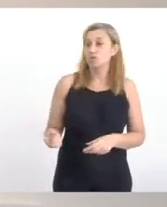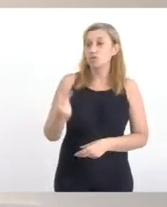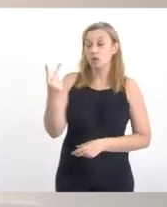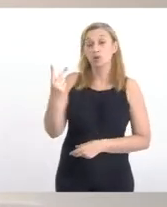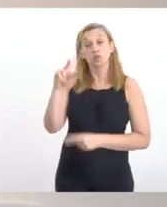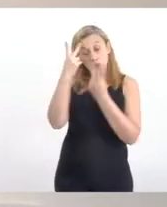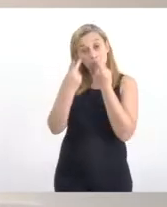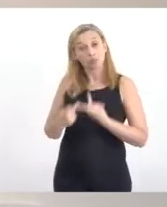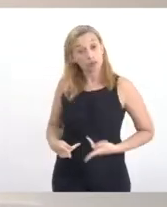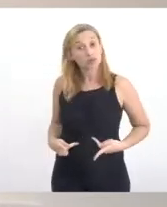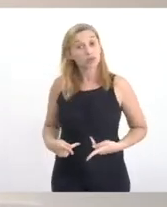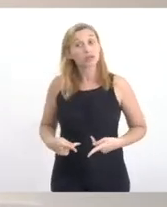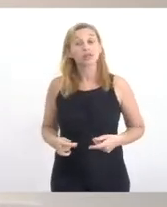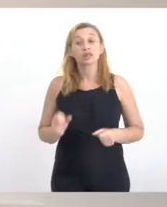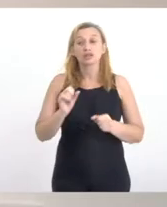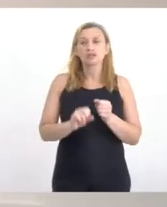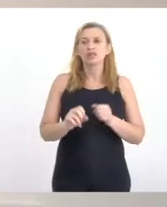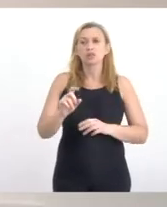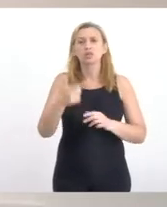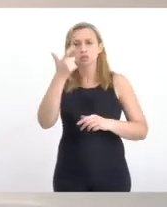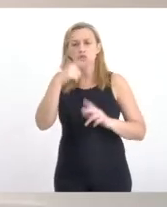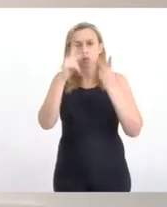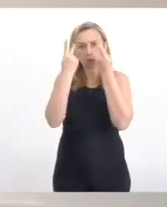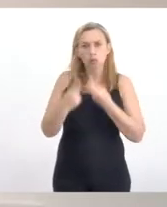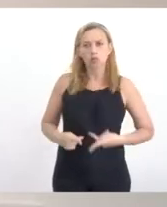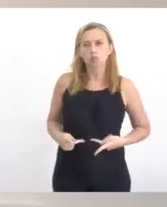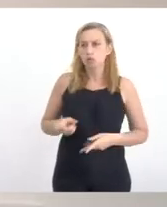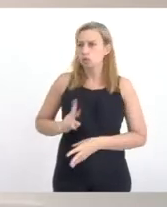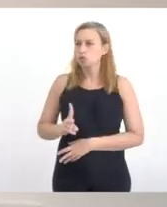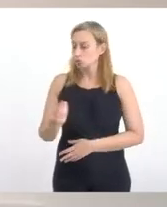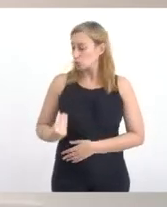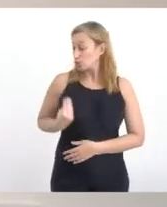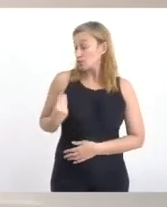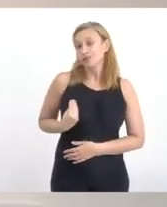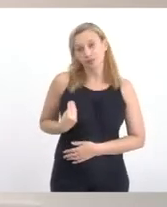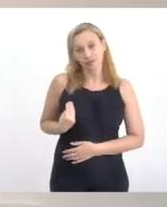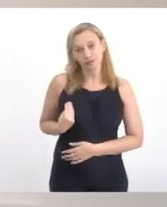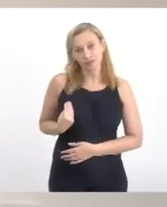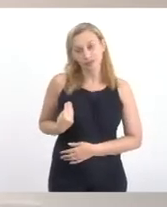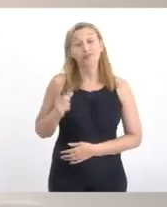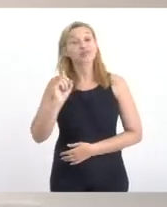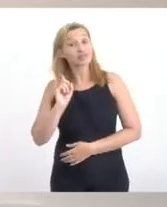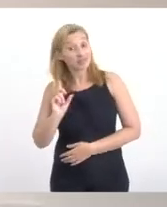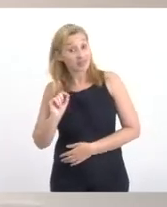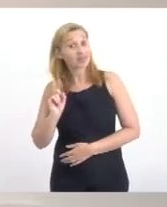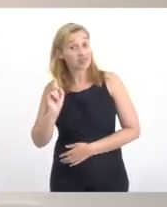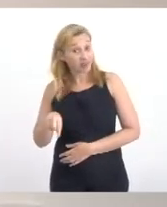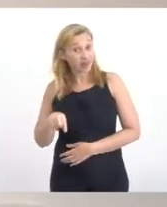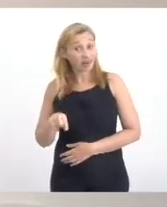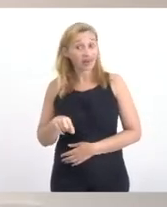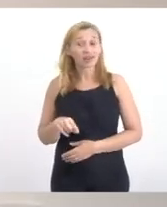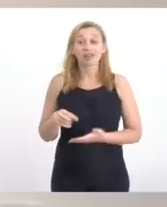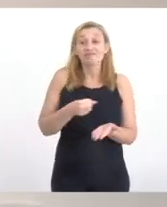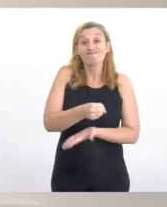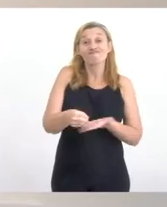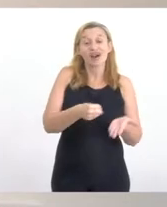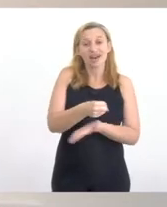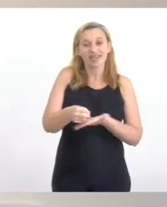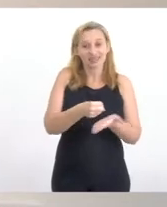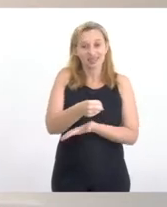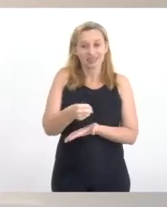valores humanitários que fazem com que o ser humano permaneça viva que é as condições básicas